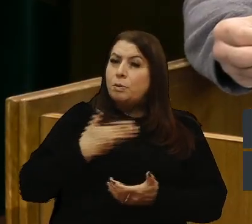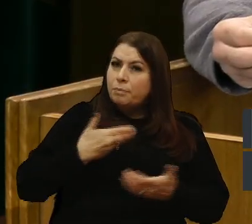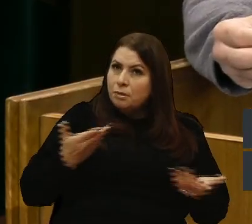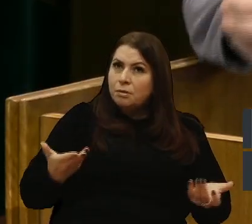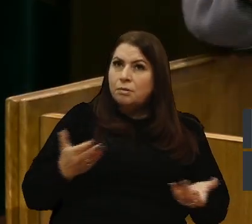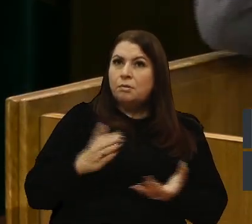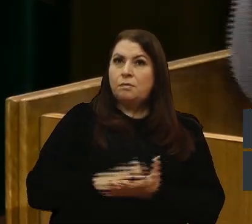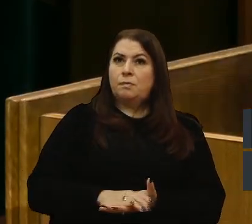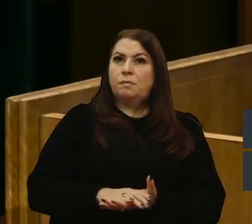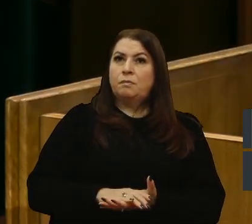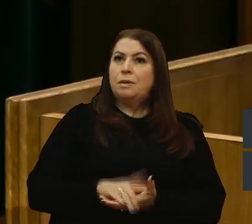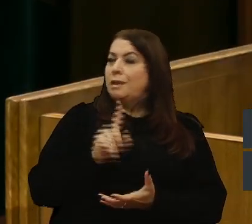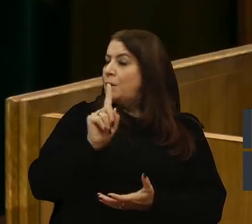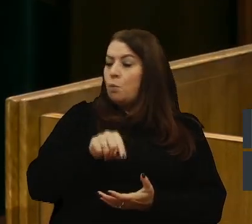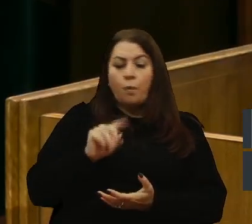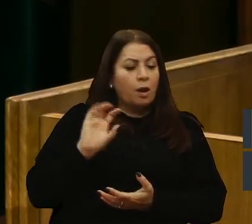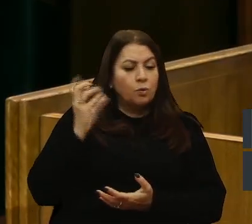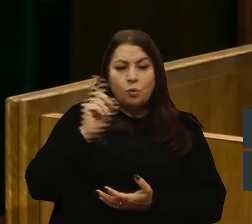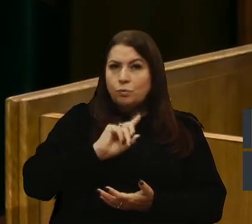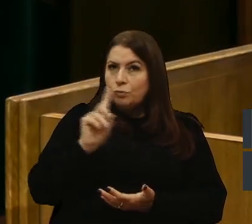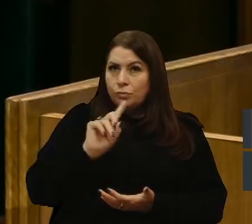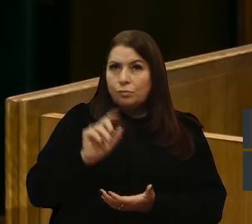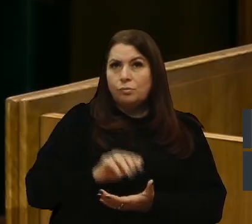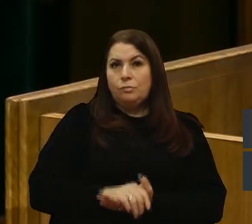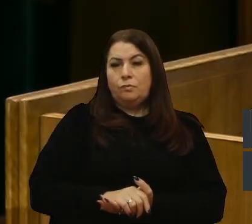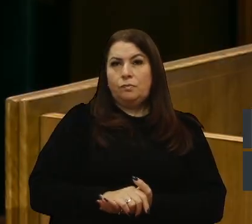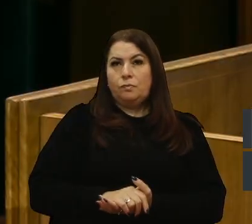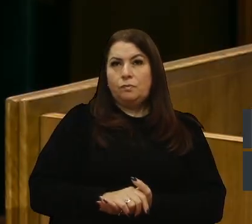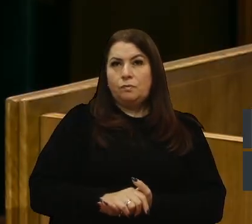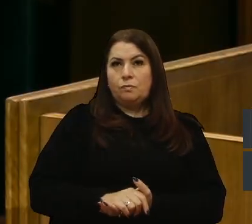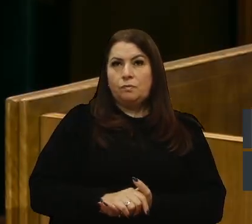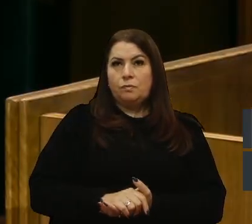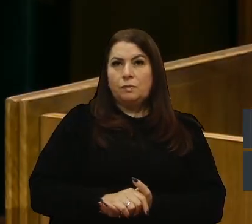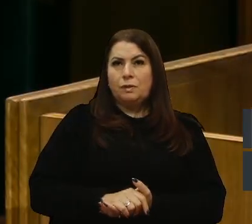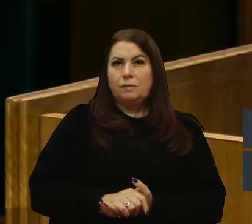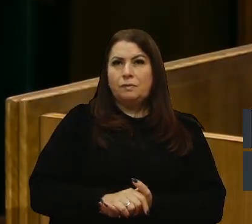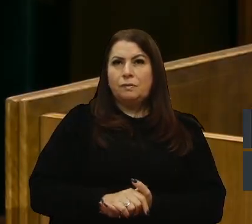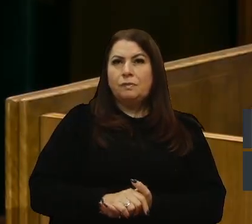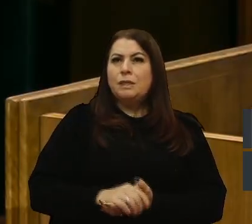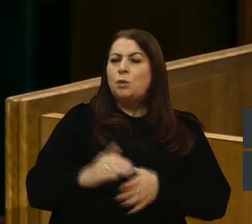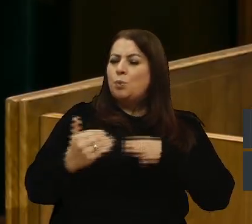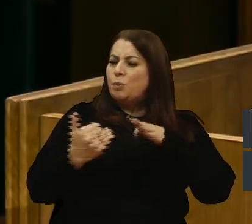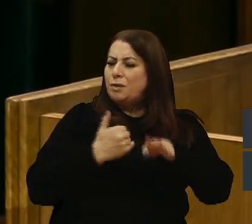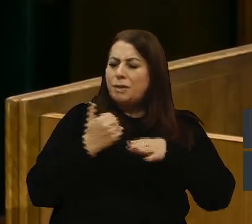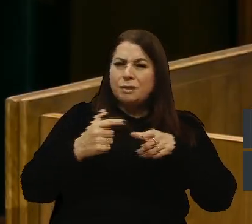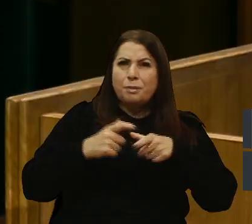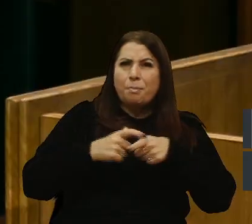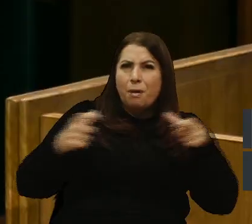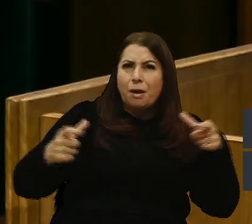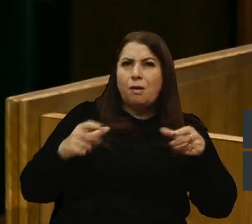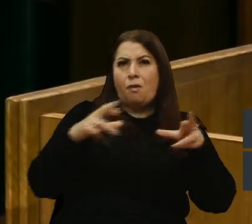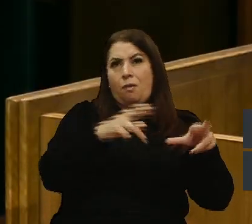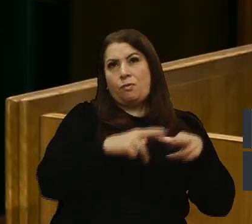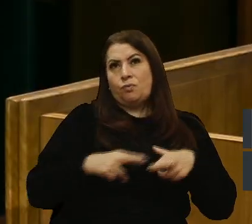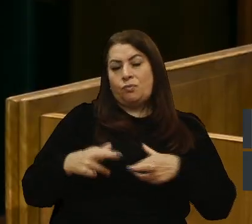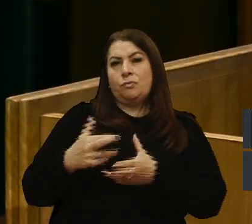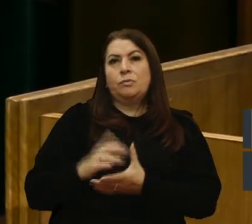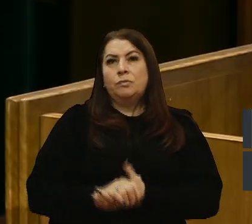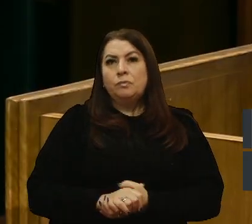amigos, essa não é a solução. Isso vai causar um trânsito muito maior na região.